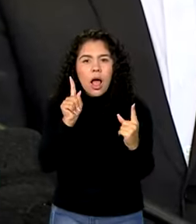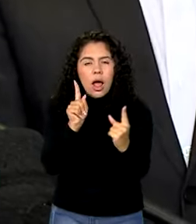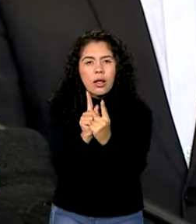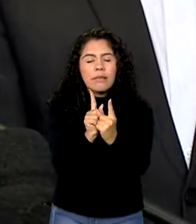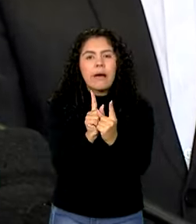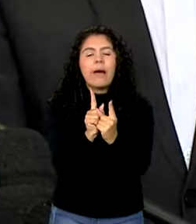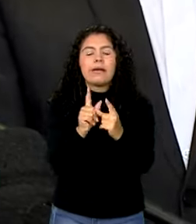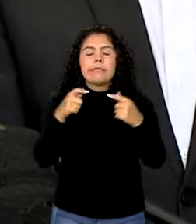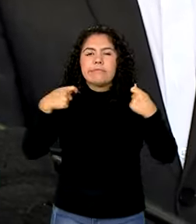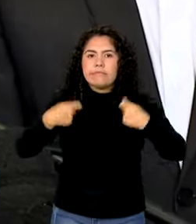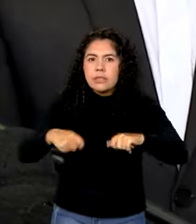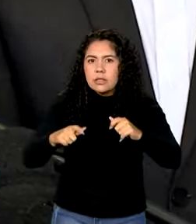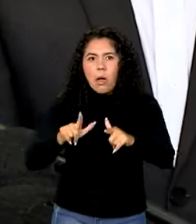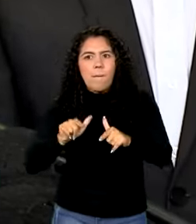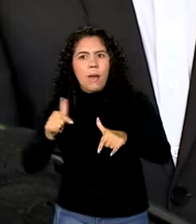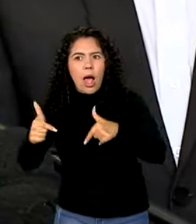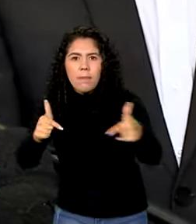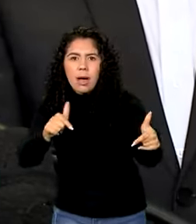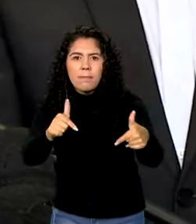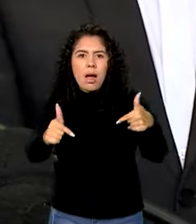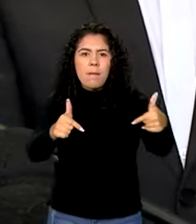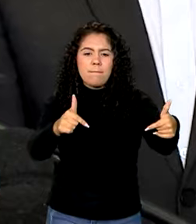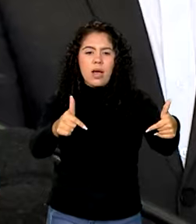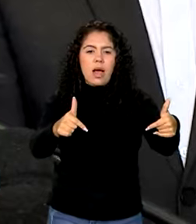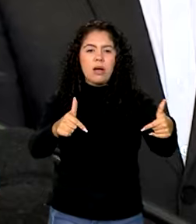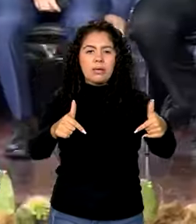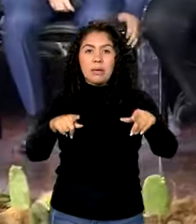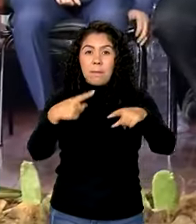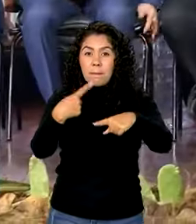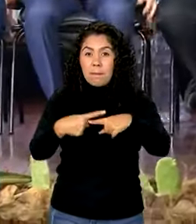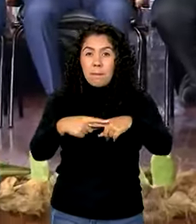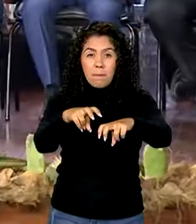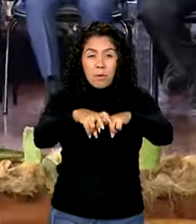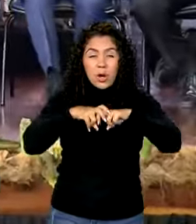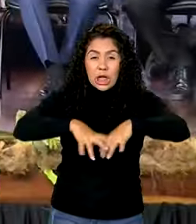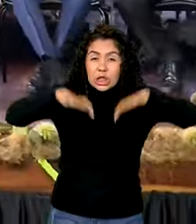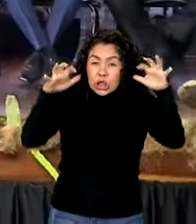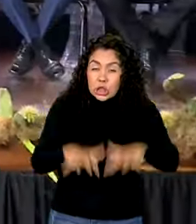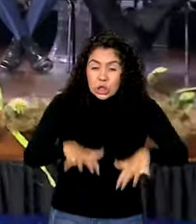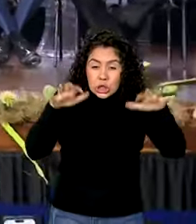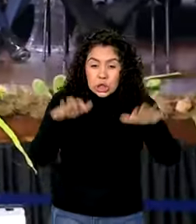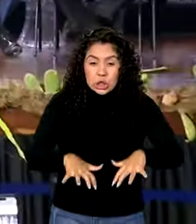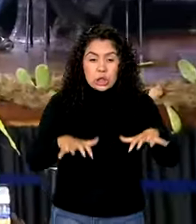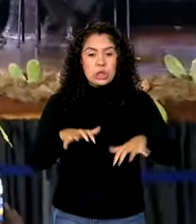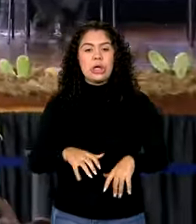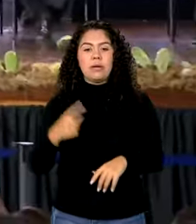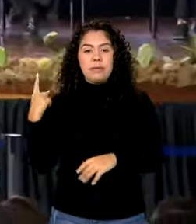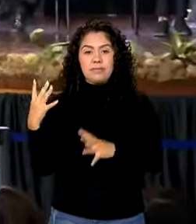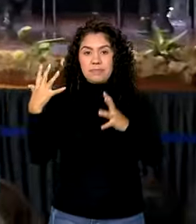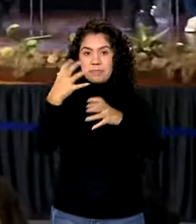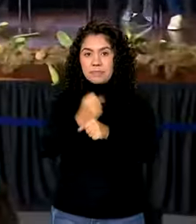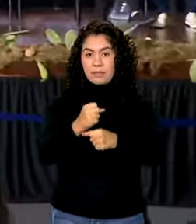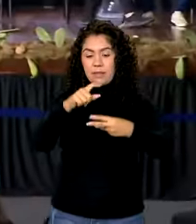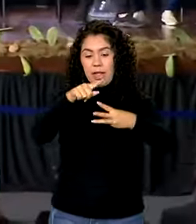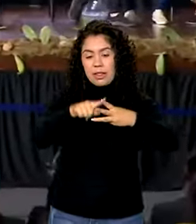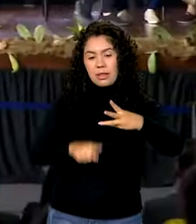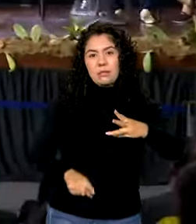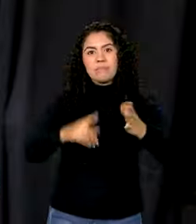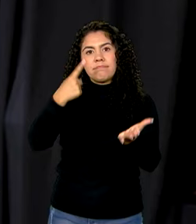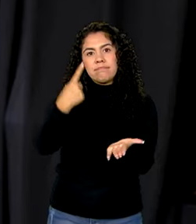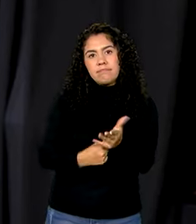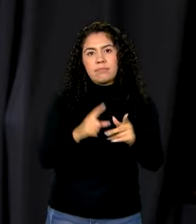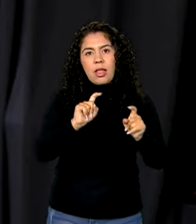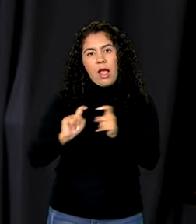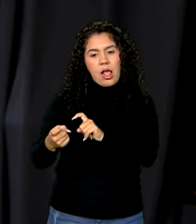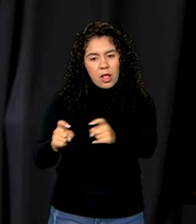que tratar de uma situação de excesso de chuva. Esta é a terceira das 8 reuniões que estão marcadas.